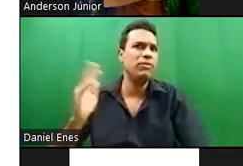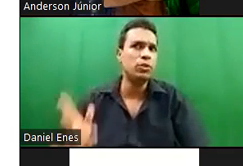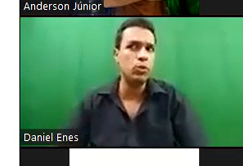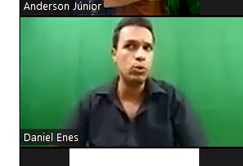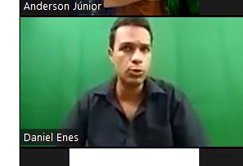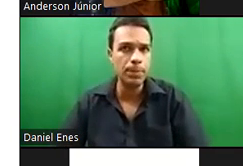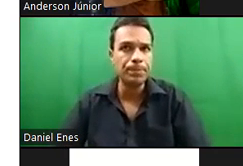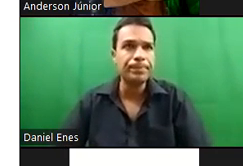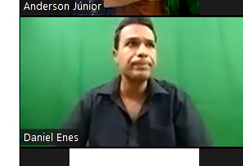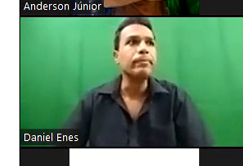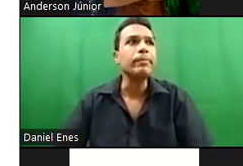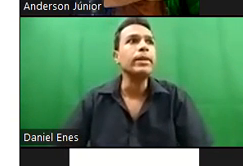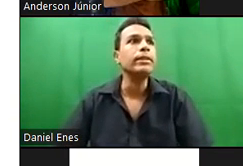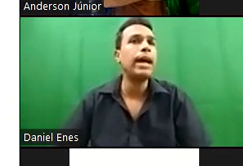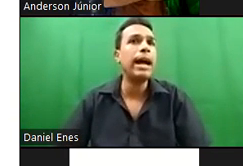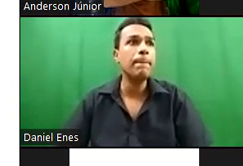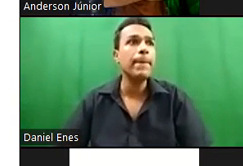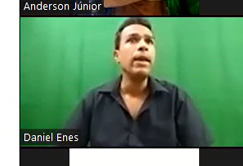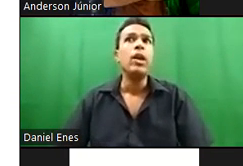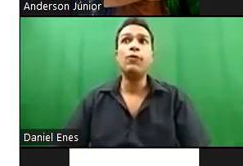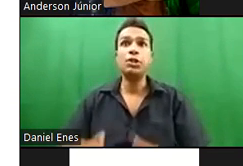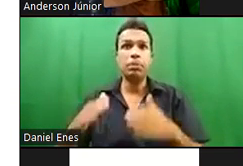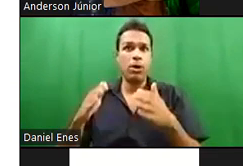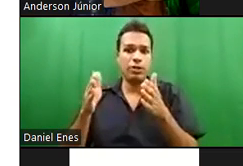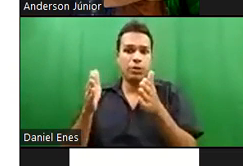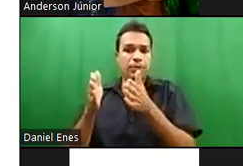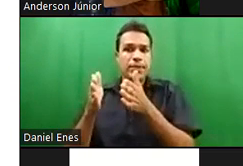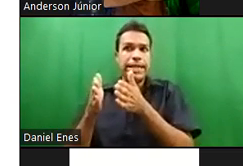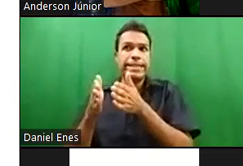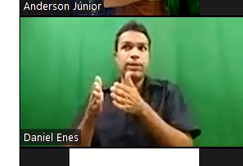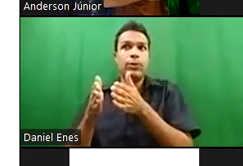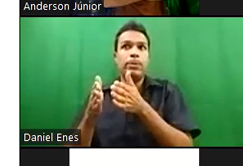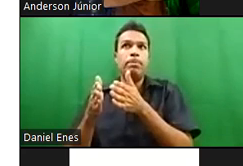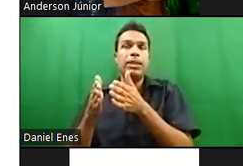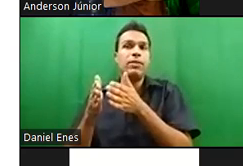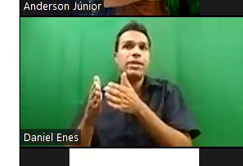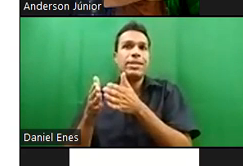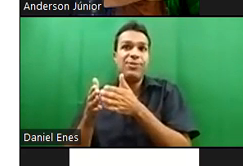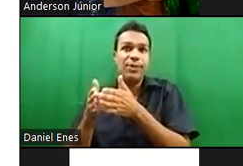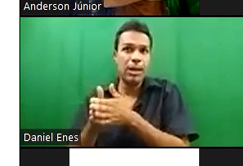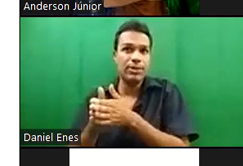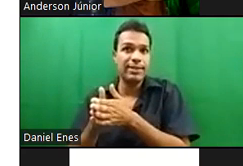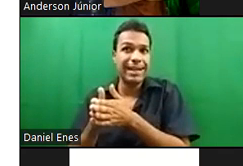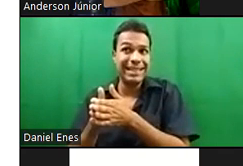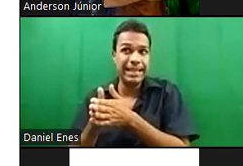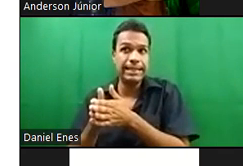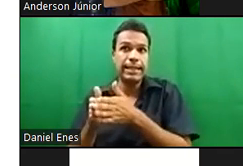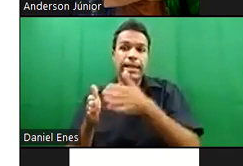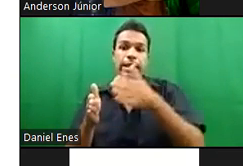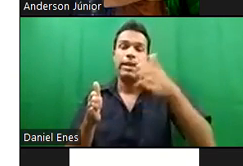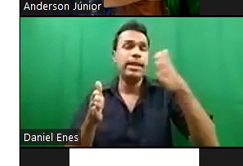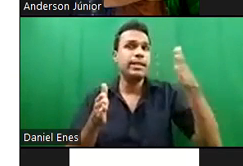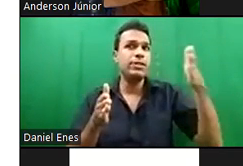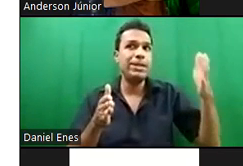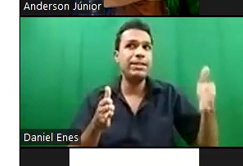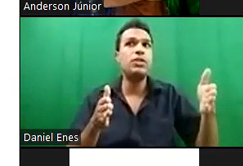Nunca fiz curso, tá? Eu fiz provas de proficiência pela Universidade Federal de Santa Catarina